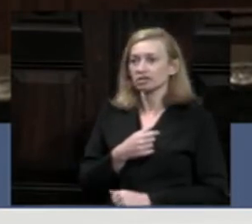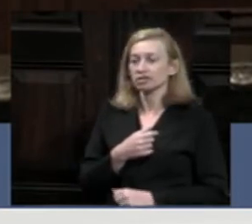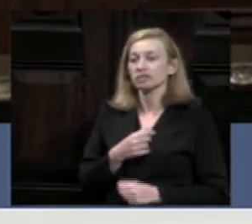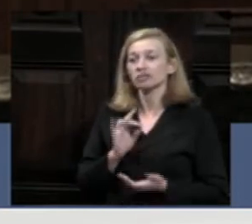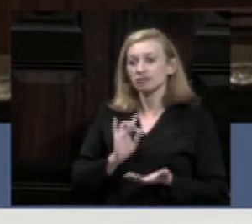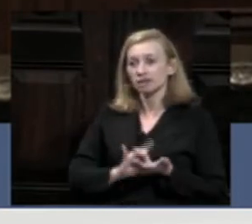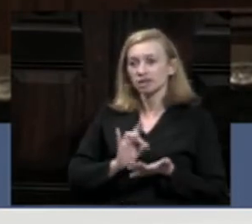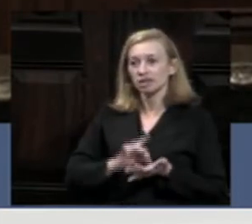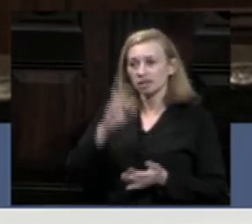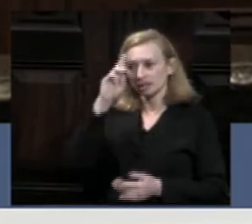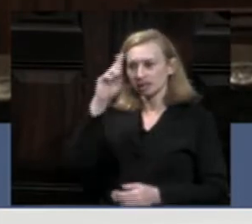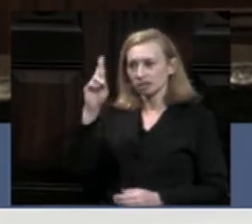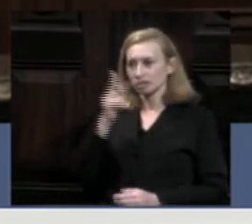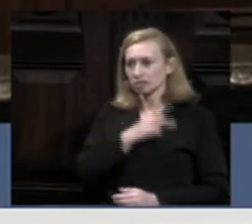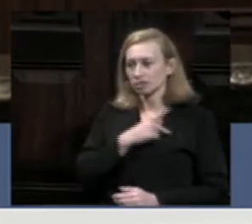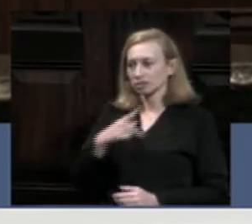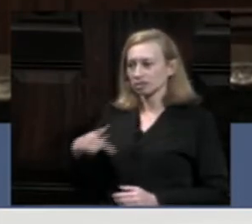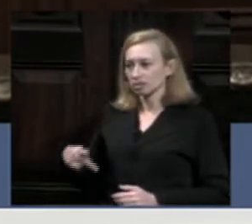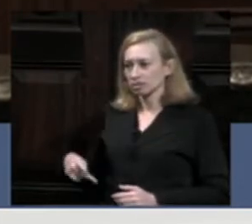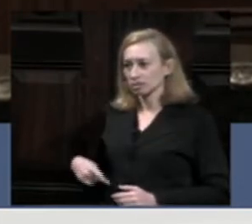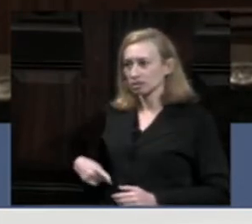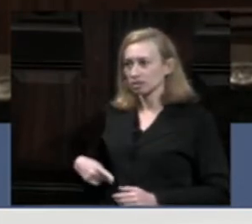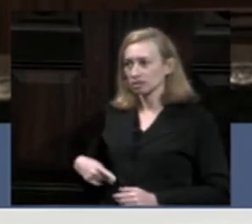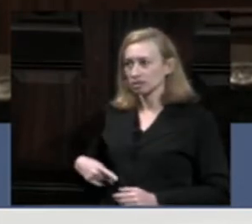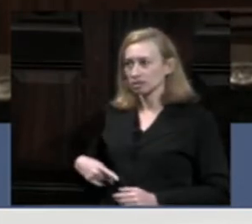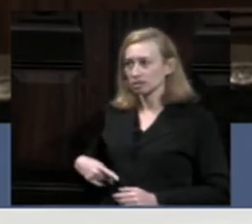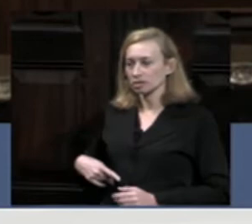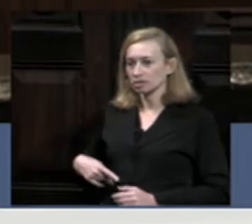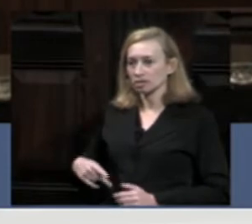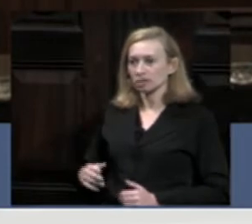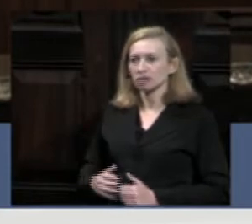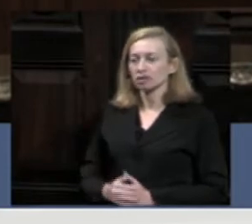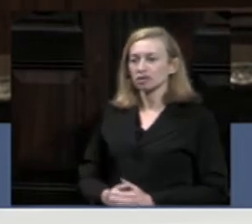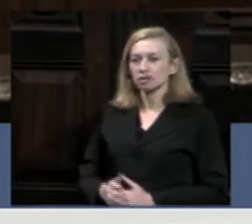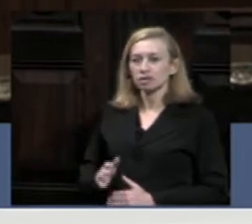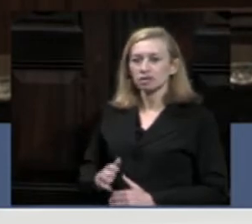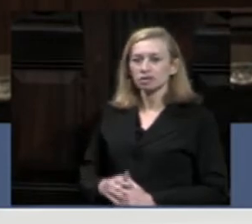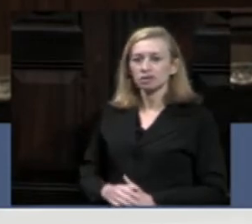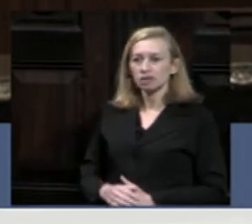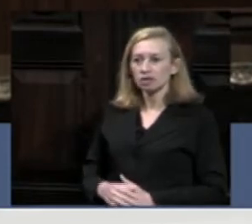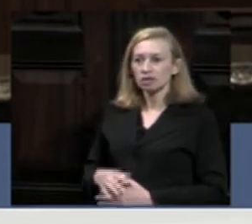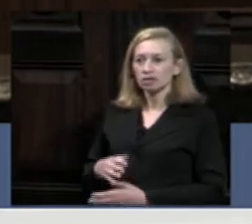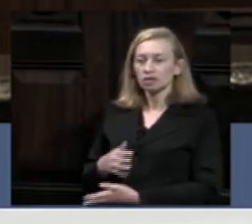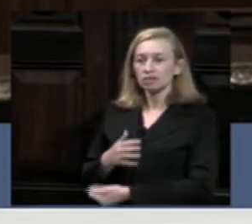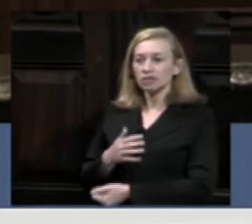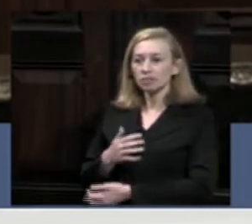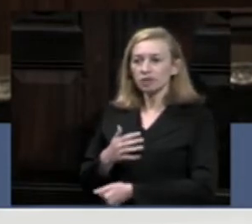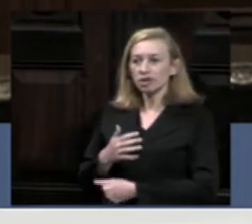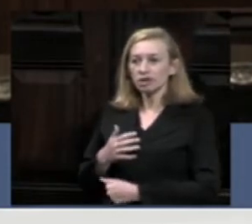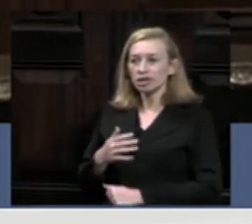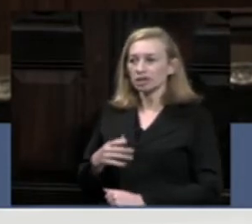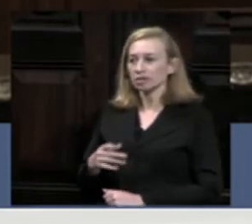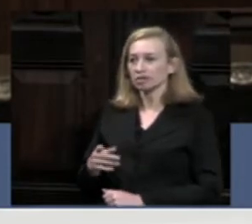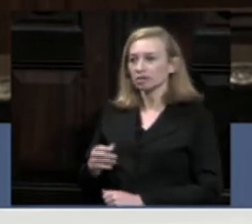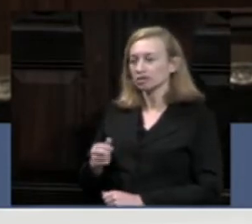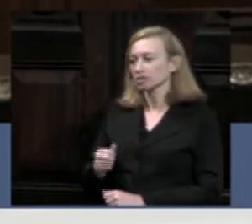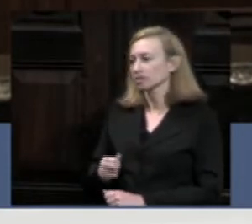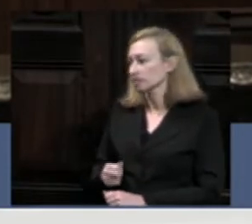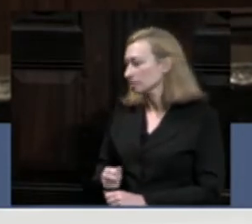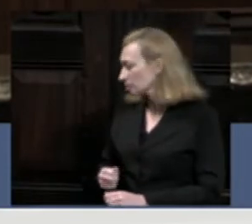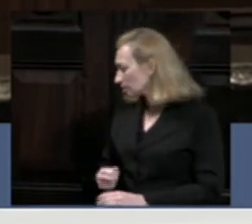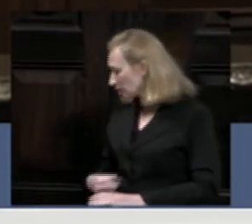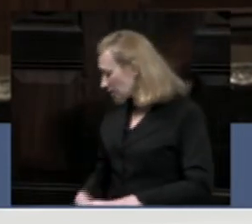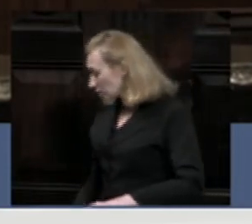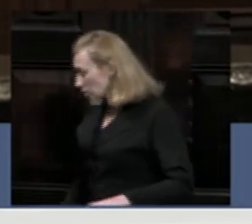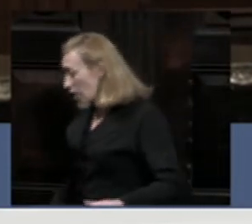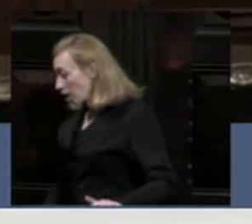aquilo mostra exatamente o ponto final da política do presidente da